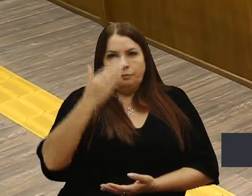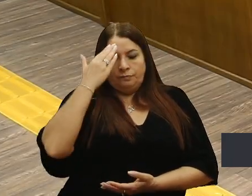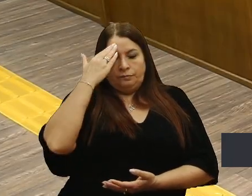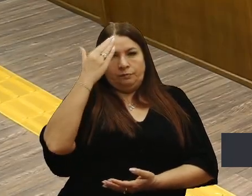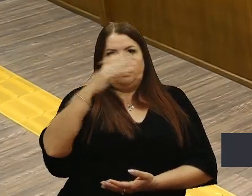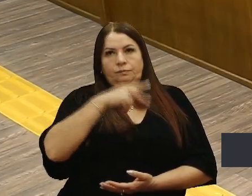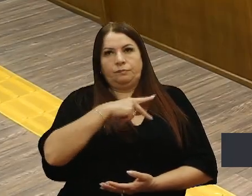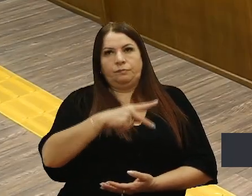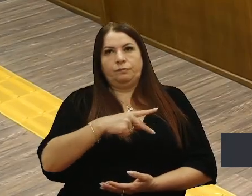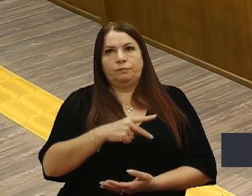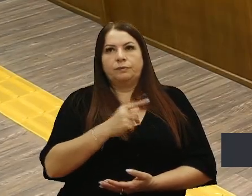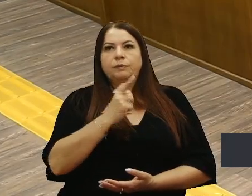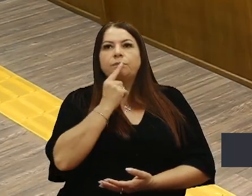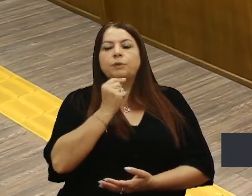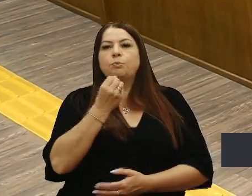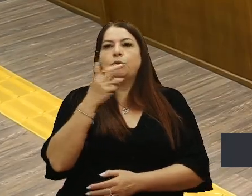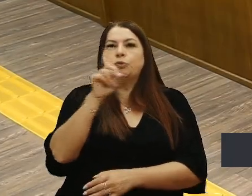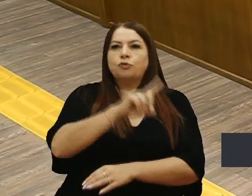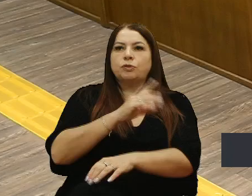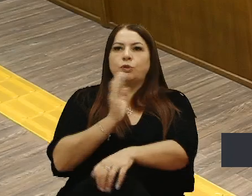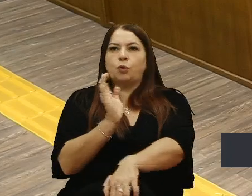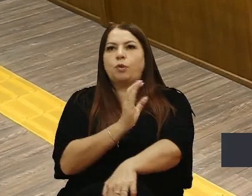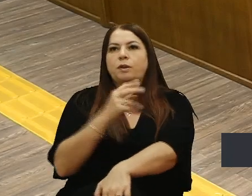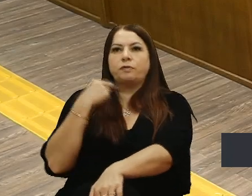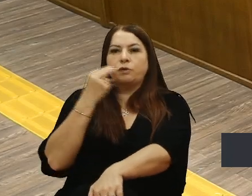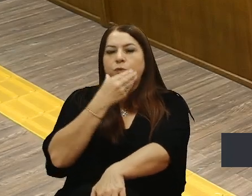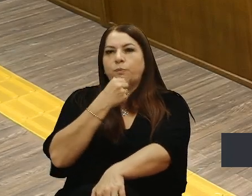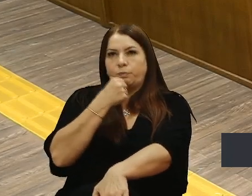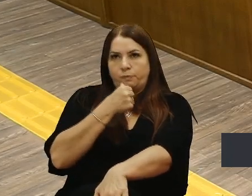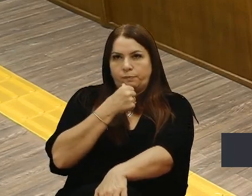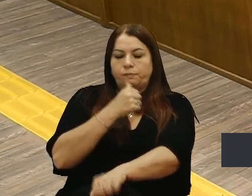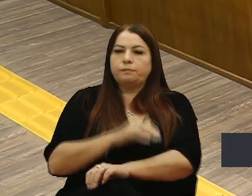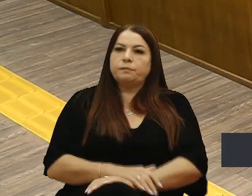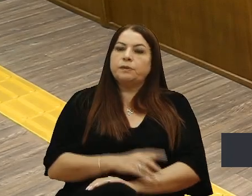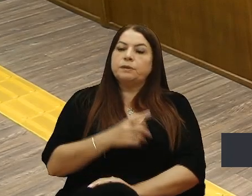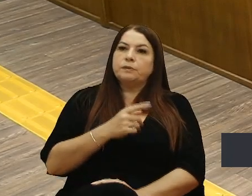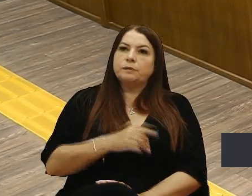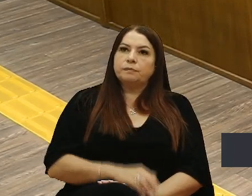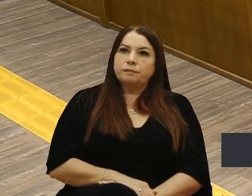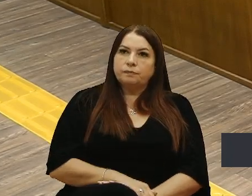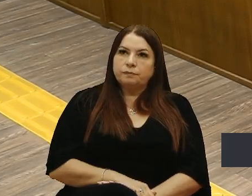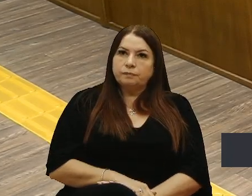Obrigado, presidente João Wes. Bom dia, colegas vereadores, colegas vereadoras. Eu